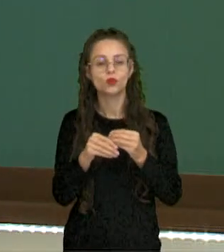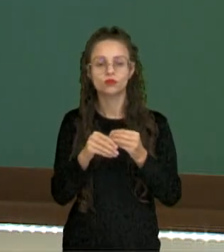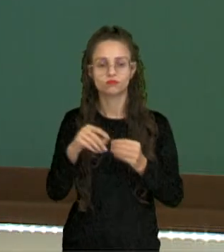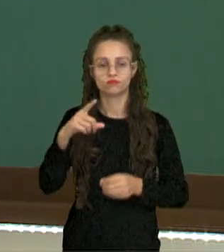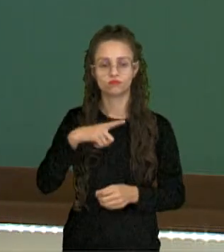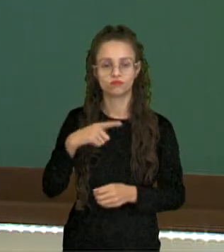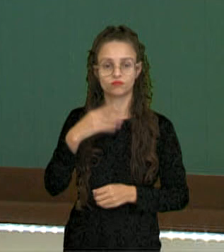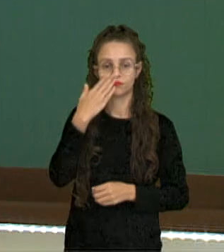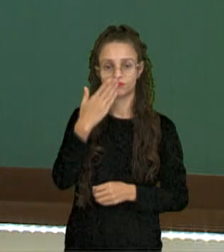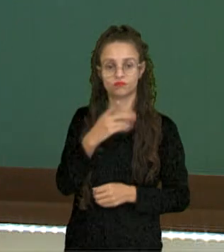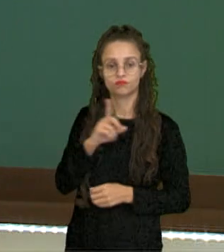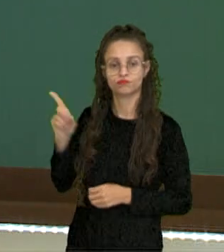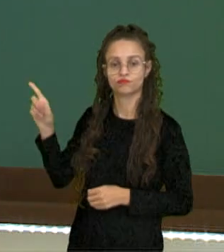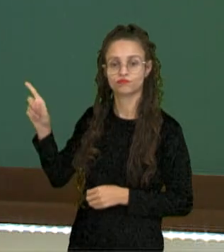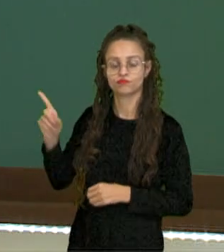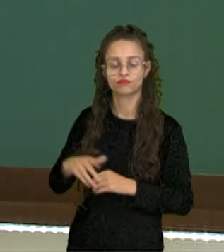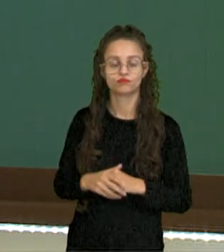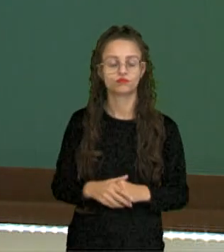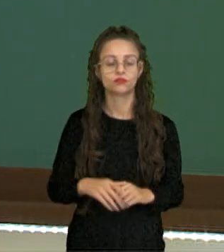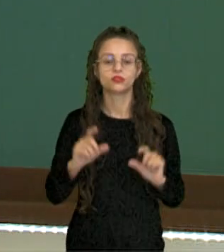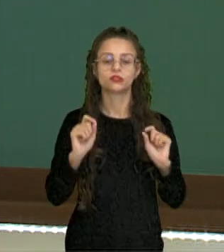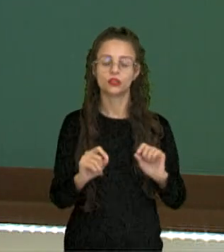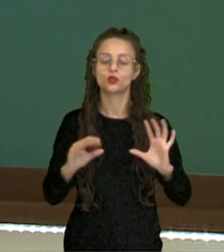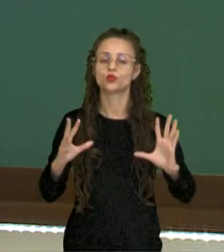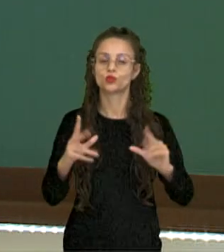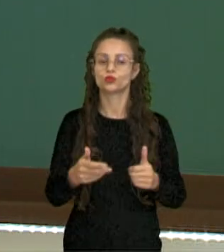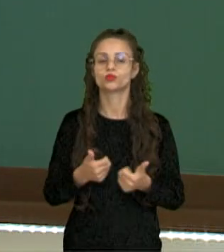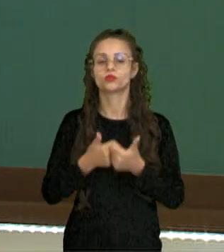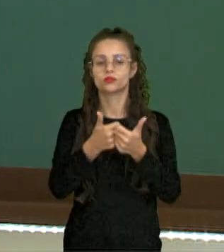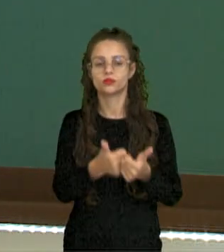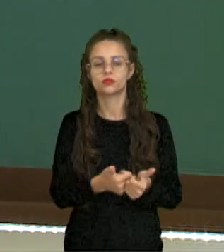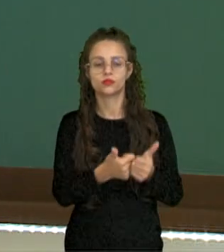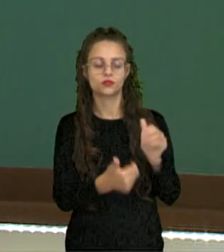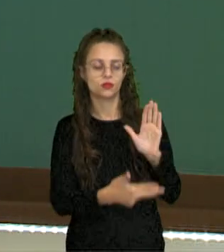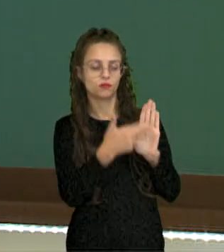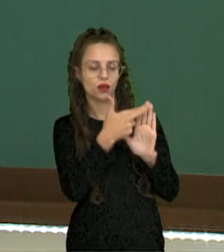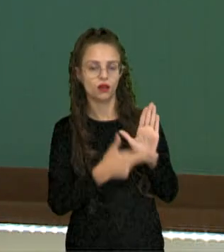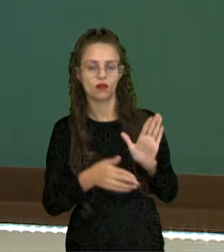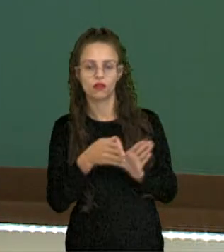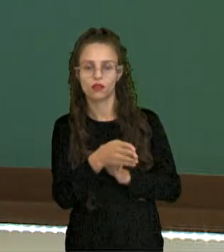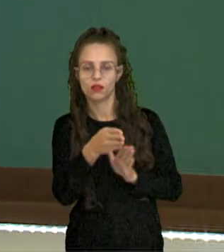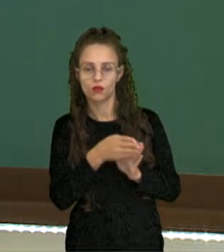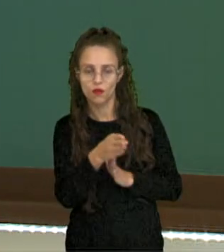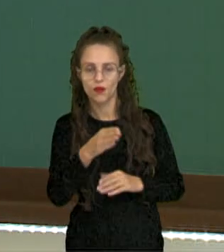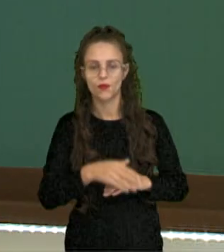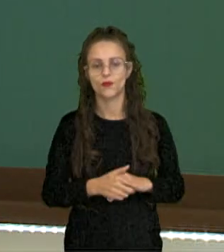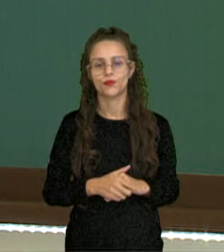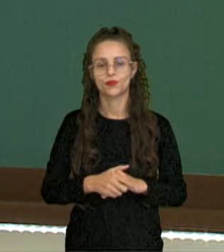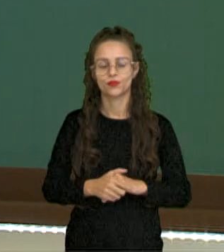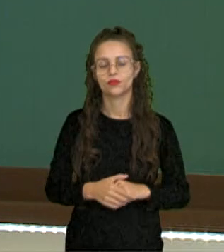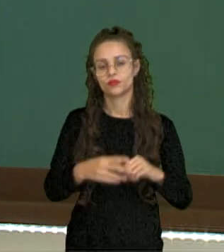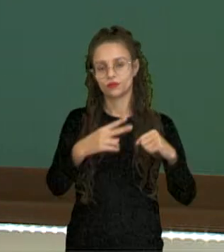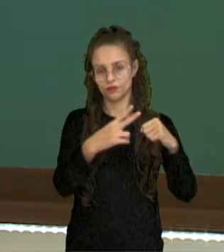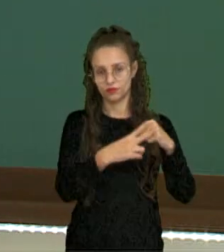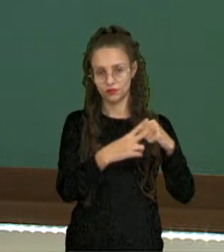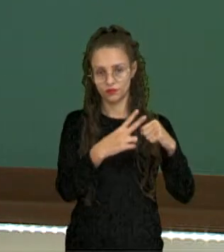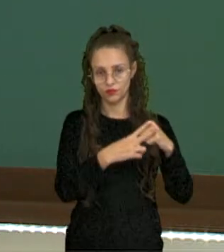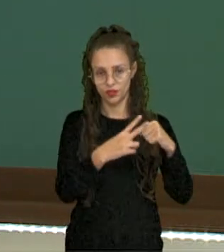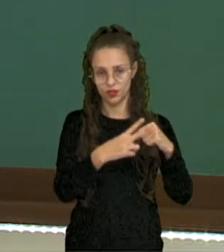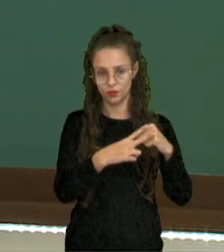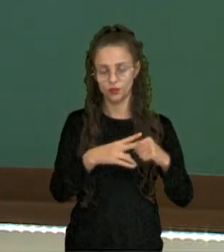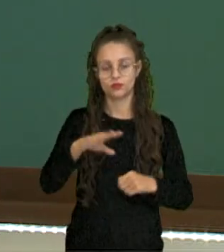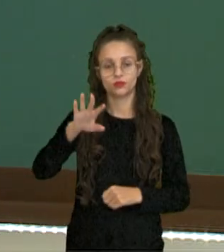aqui destacado, de que todos seguissem os conselhos sanitaristas. O verbo